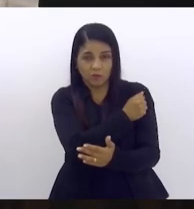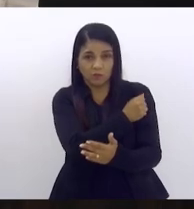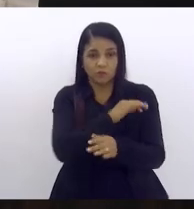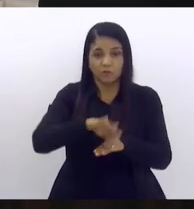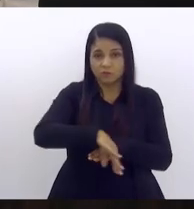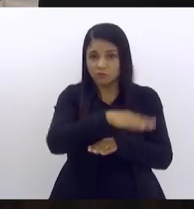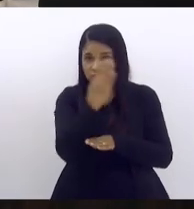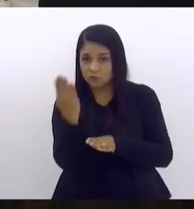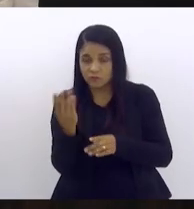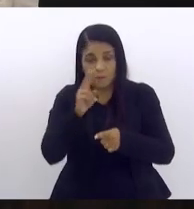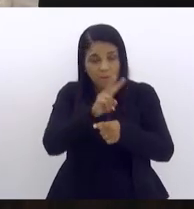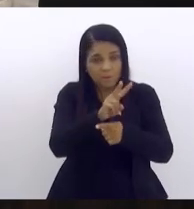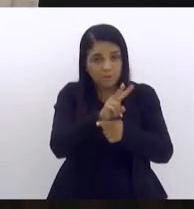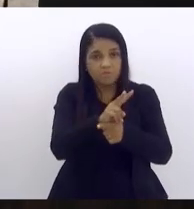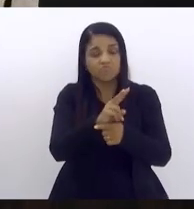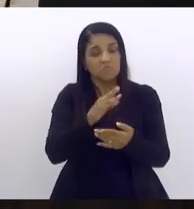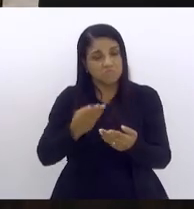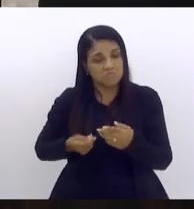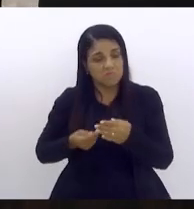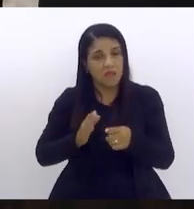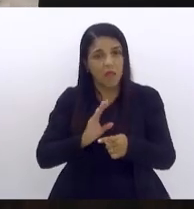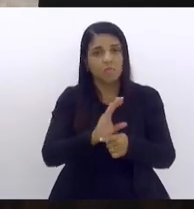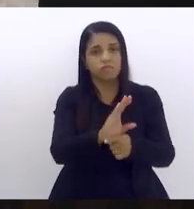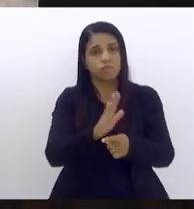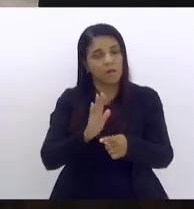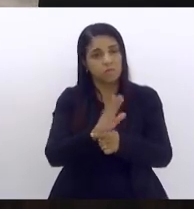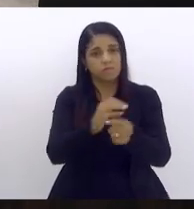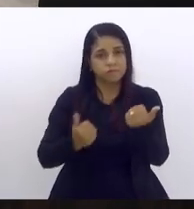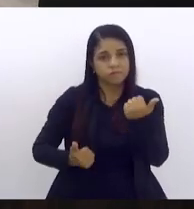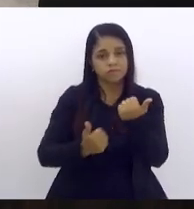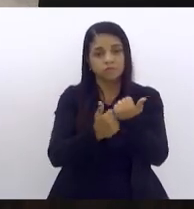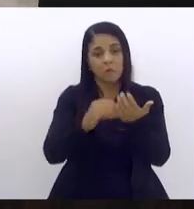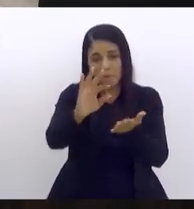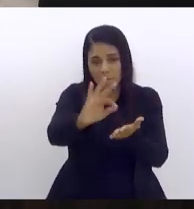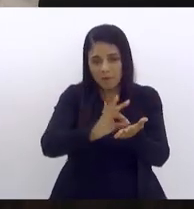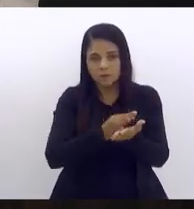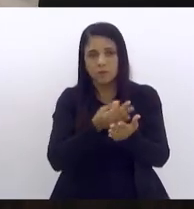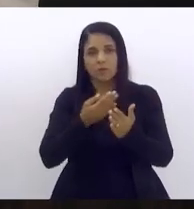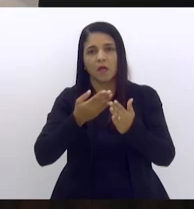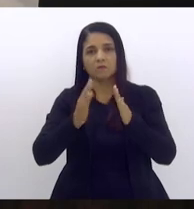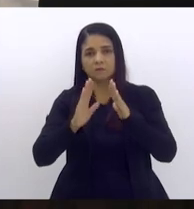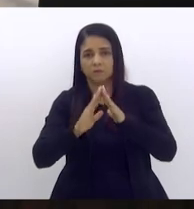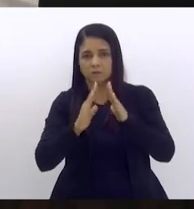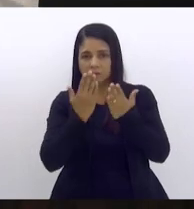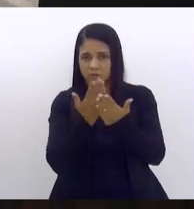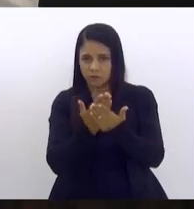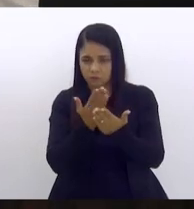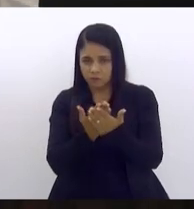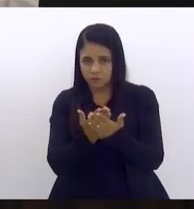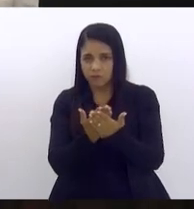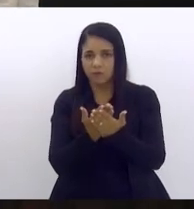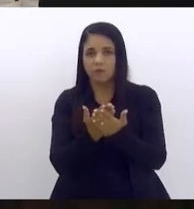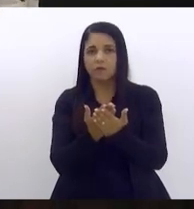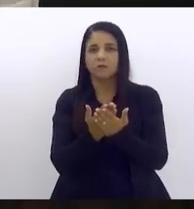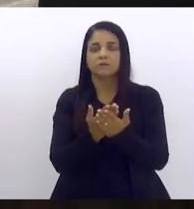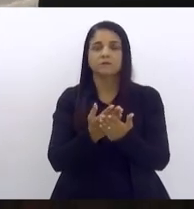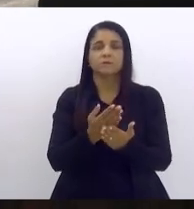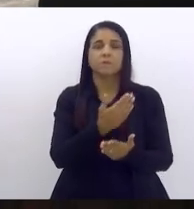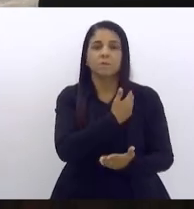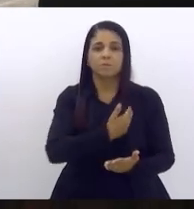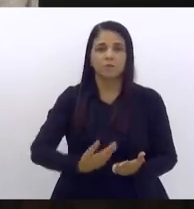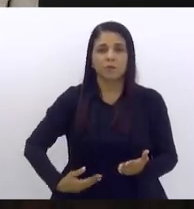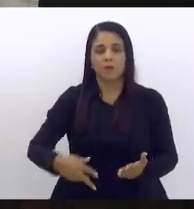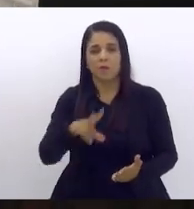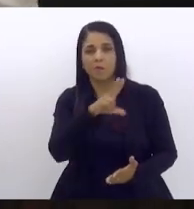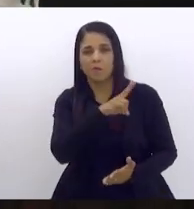beneficiar atletas de alto rendimento que estejam regularmente matriculados nas instituições de ensino da rede pública e